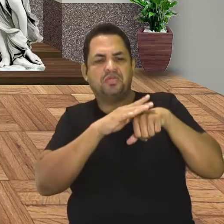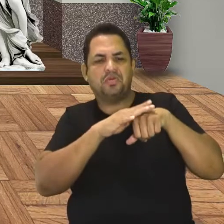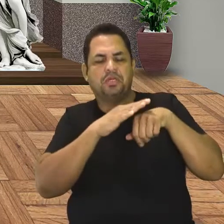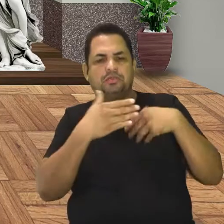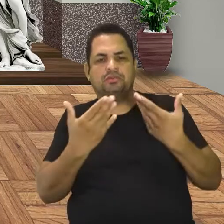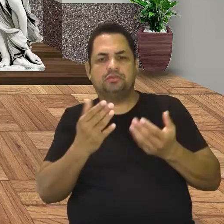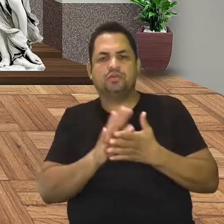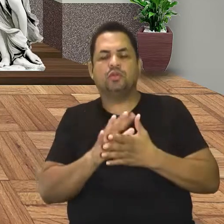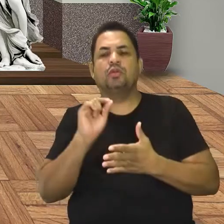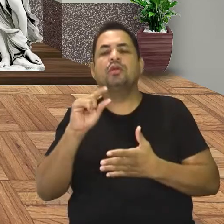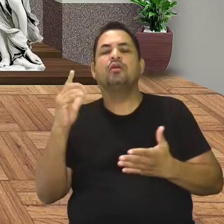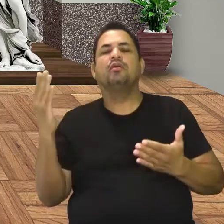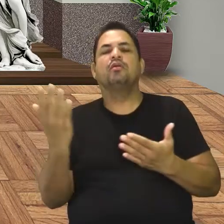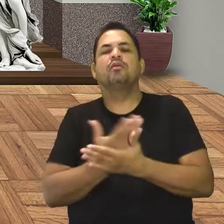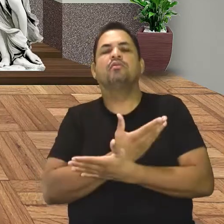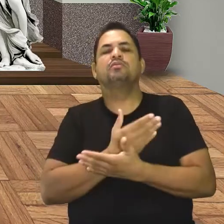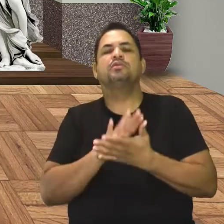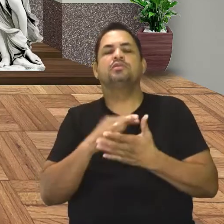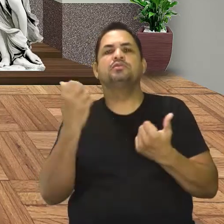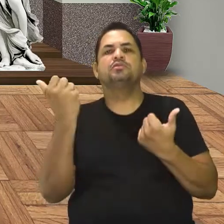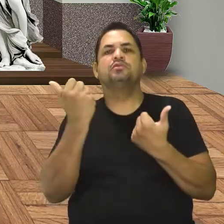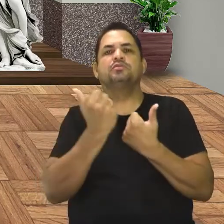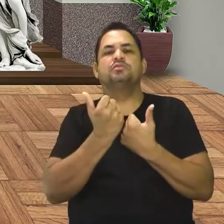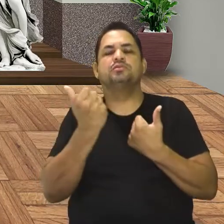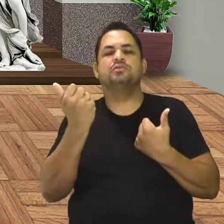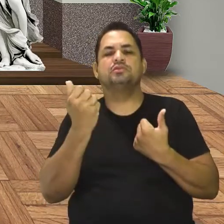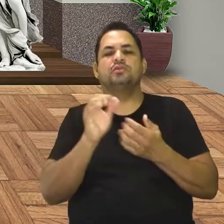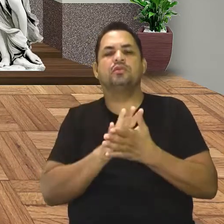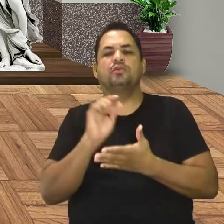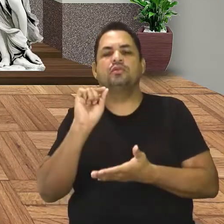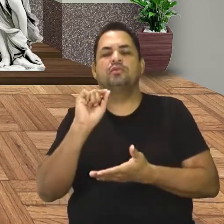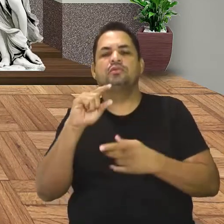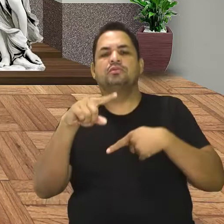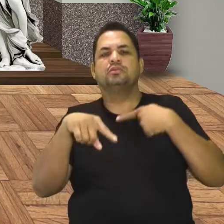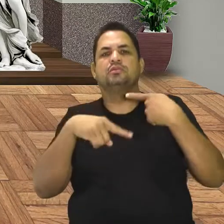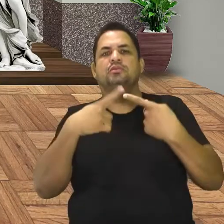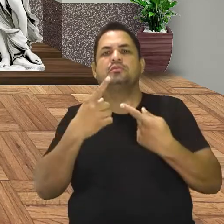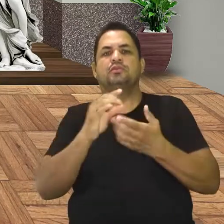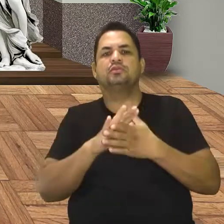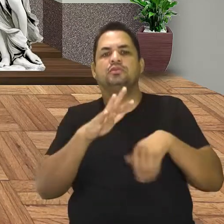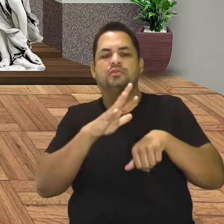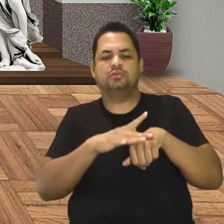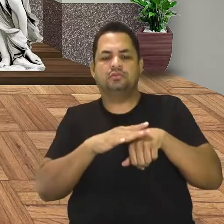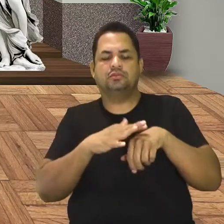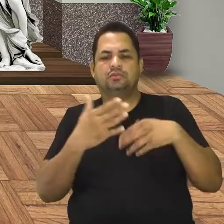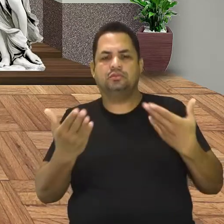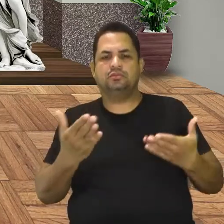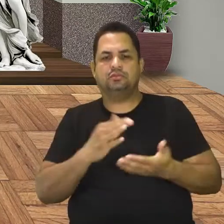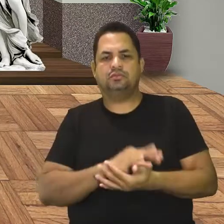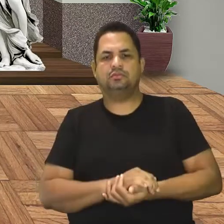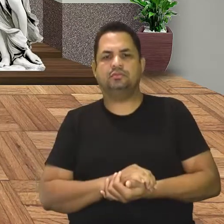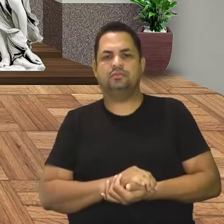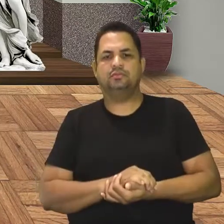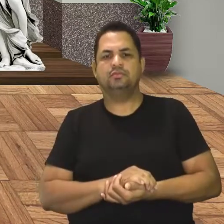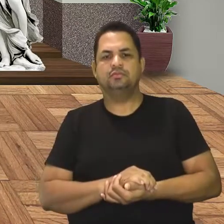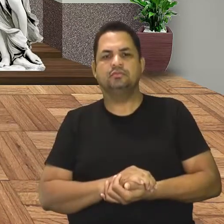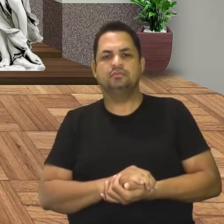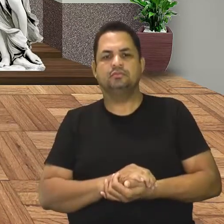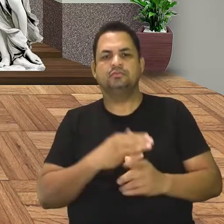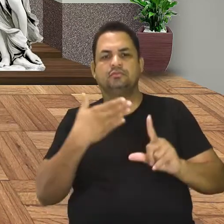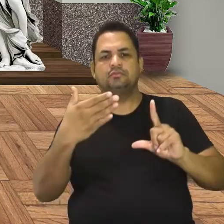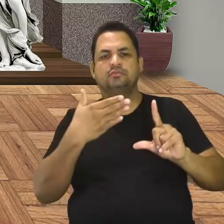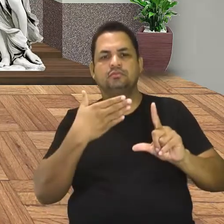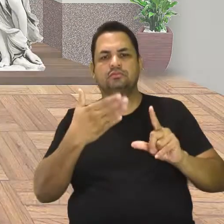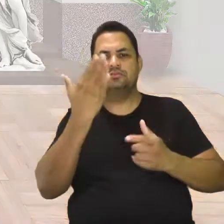Nós vamos ver o que acontece com essa sucessão. O que vai acontecer após a sua doença, após ele adoecer. Vamos lá, na tela